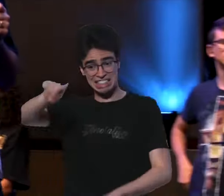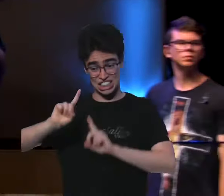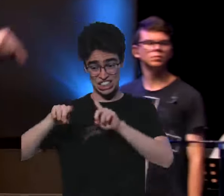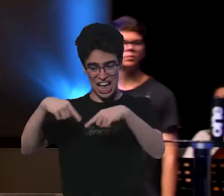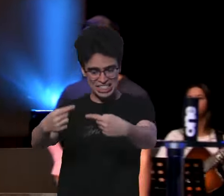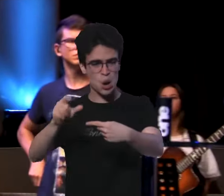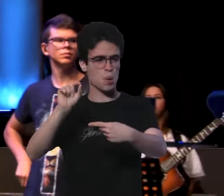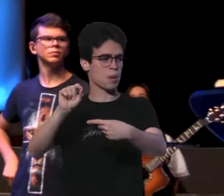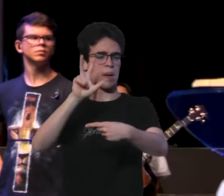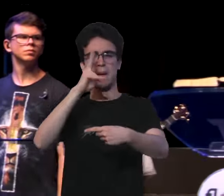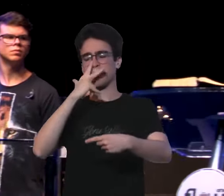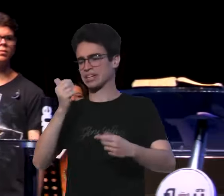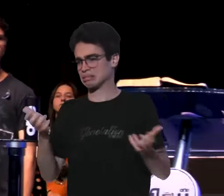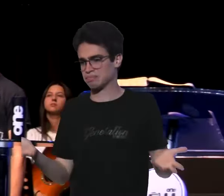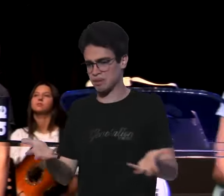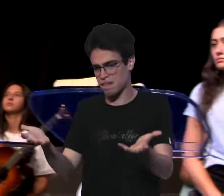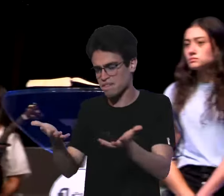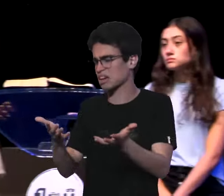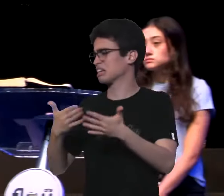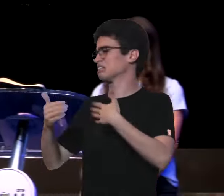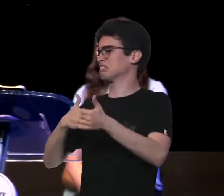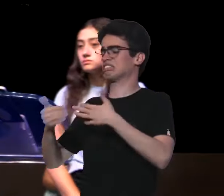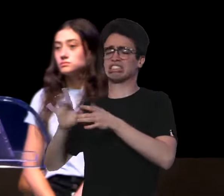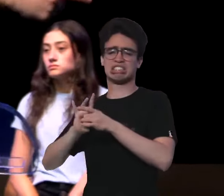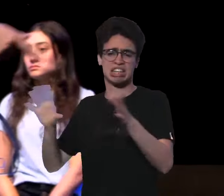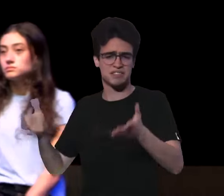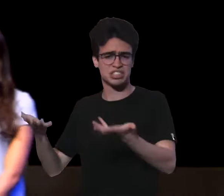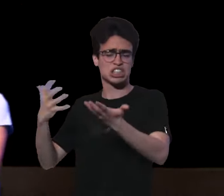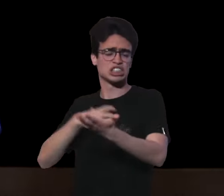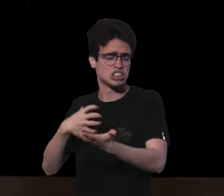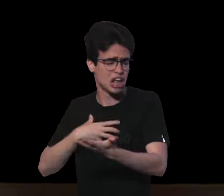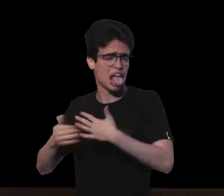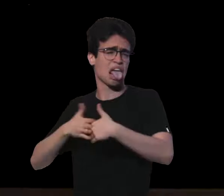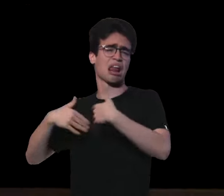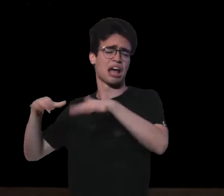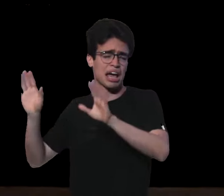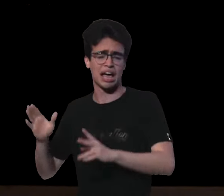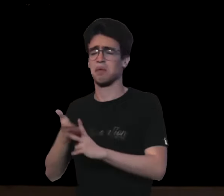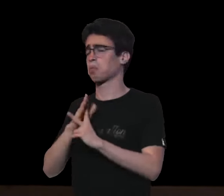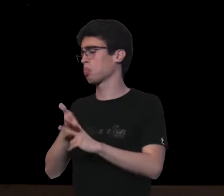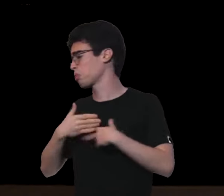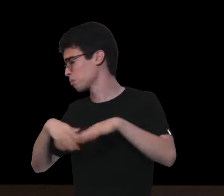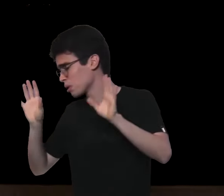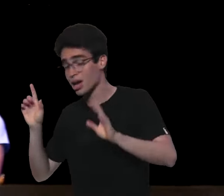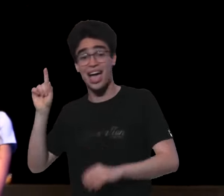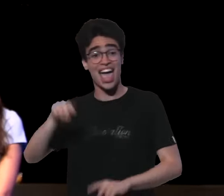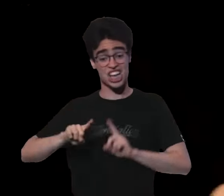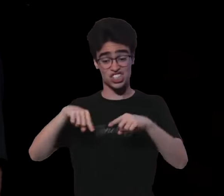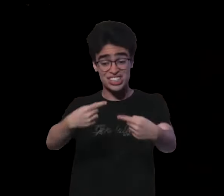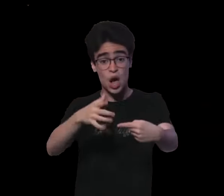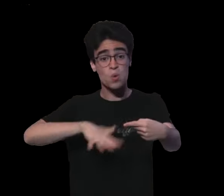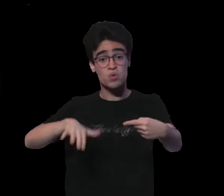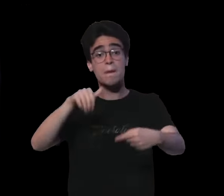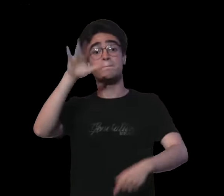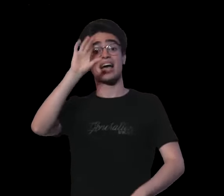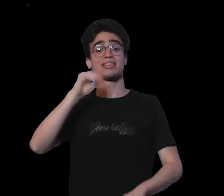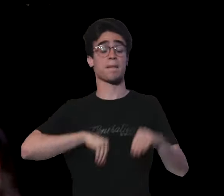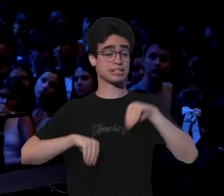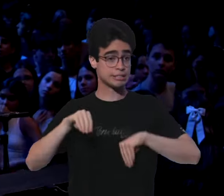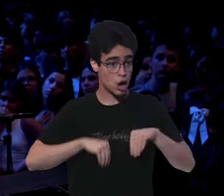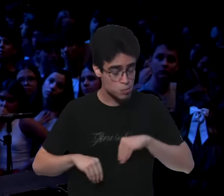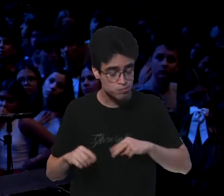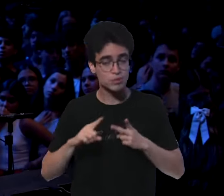tipo de coisa, faça o que você quiser, do jeito que você quiser, com quem você quiser, seja quem você quiser, é a geração que tem mais depressão, que tem